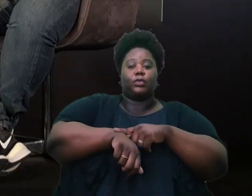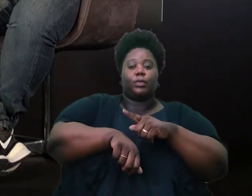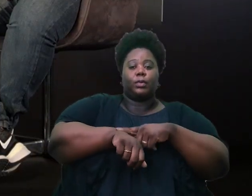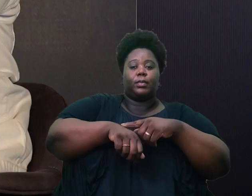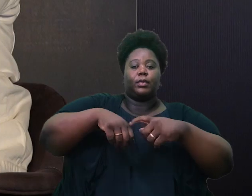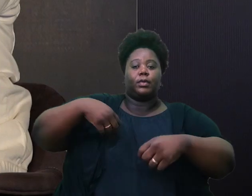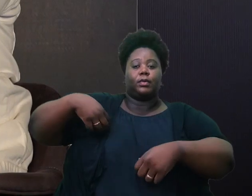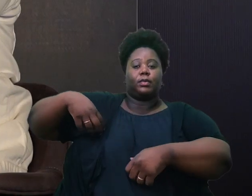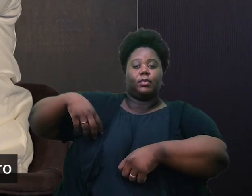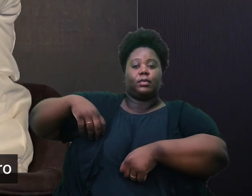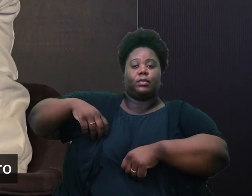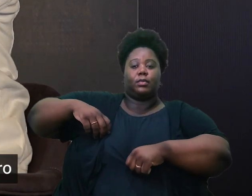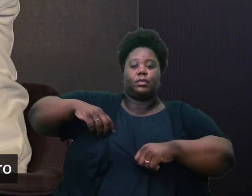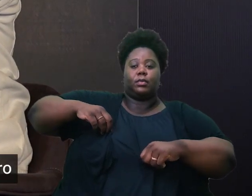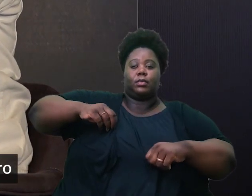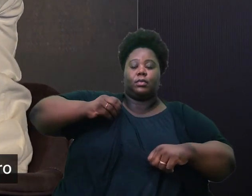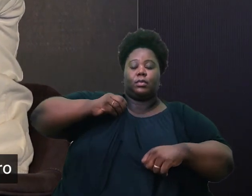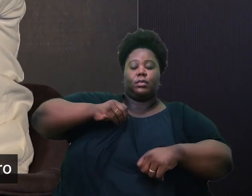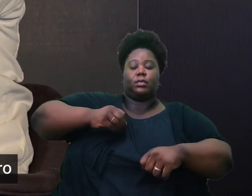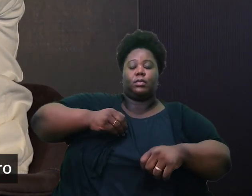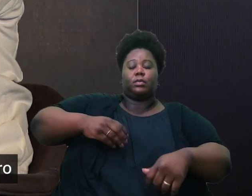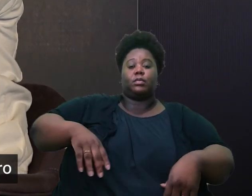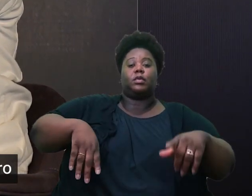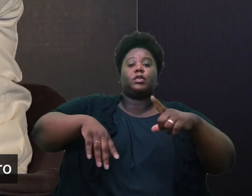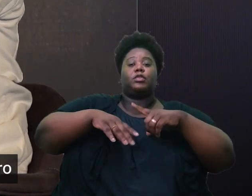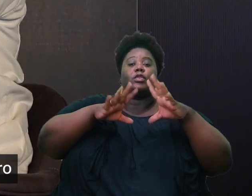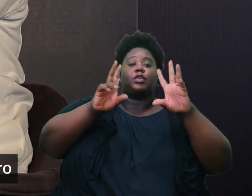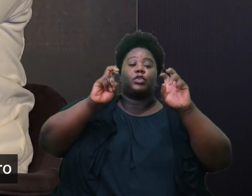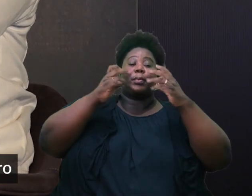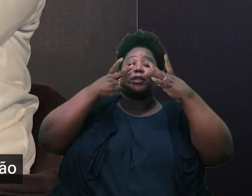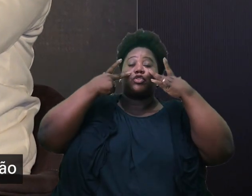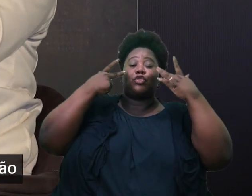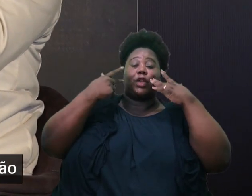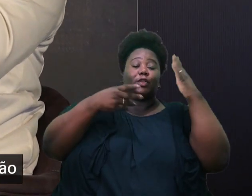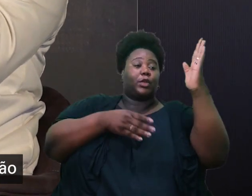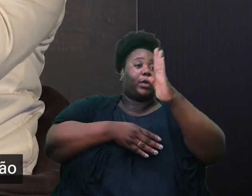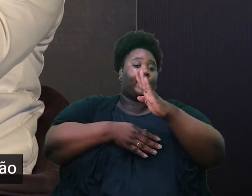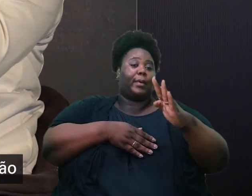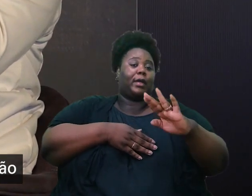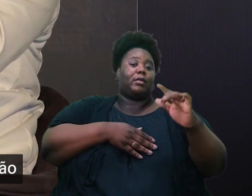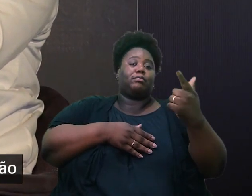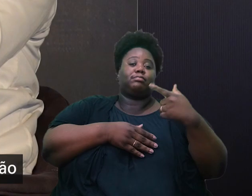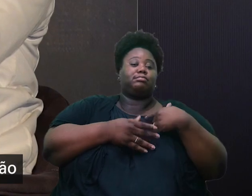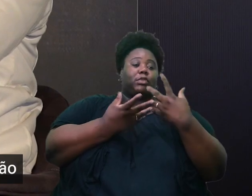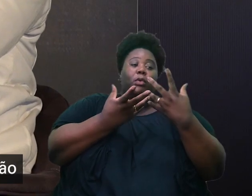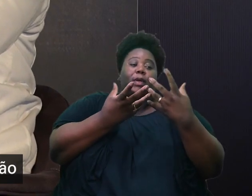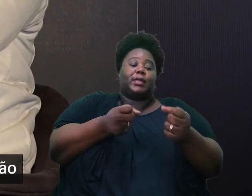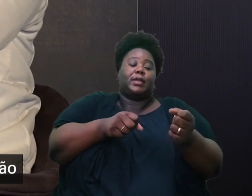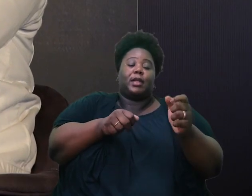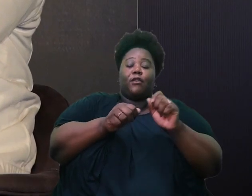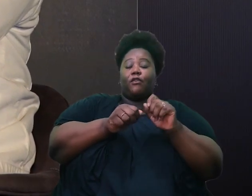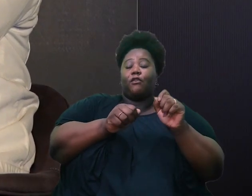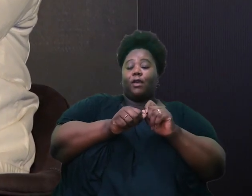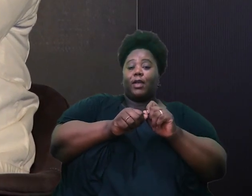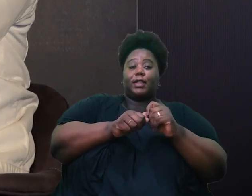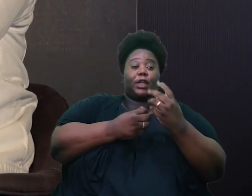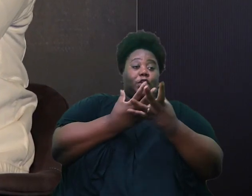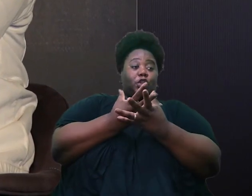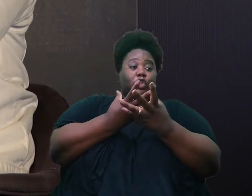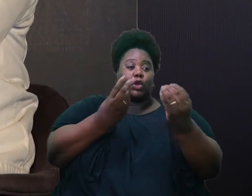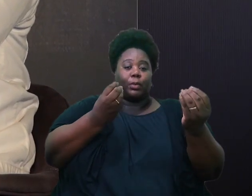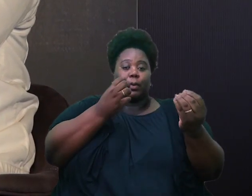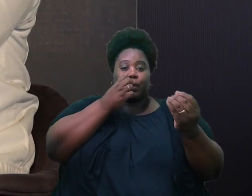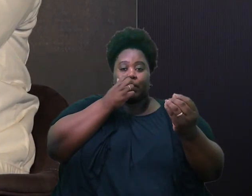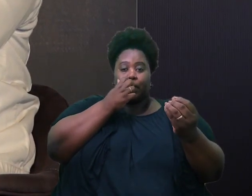havia disciplinas sobre teatro brasileiro e que não consideravam a produção de muitos